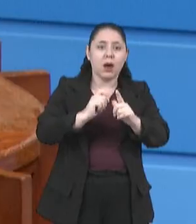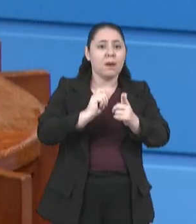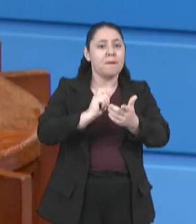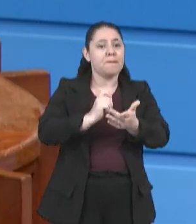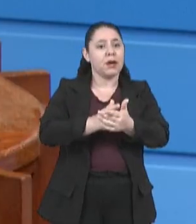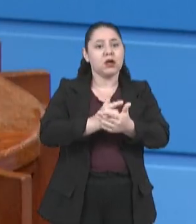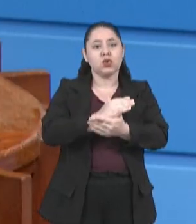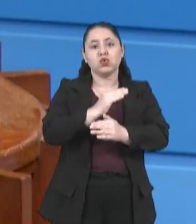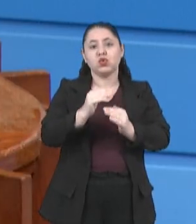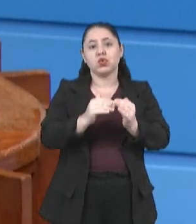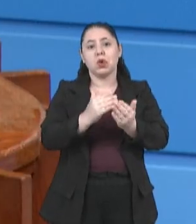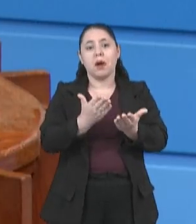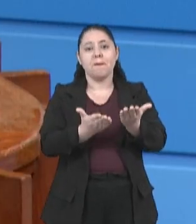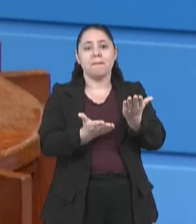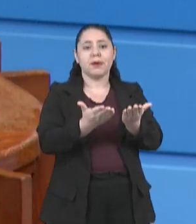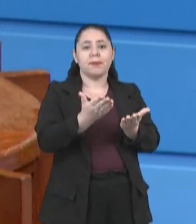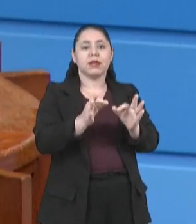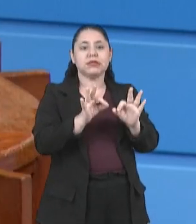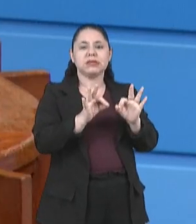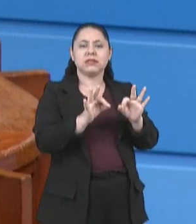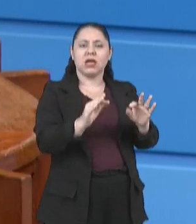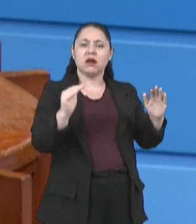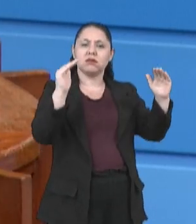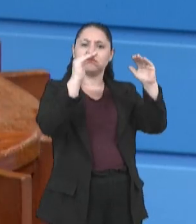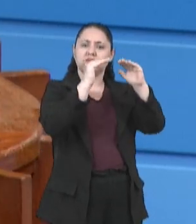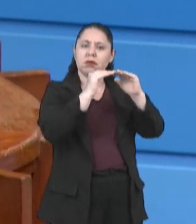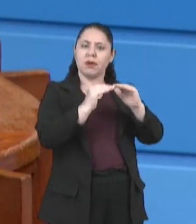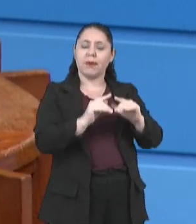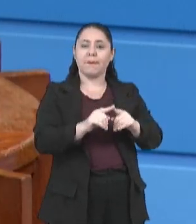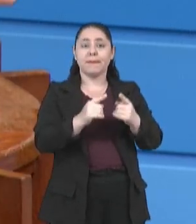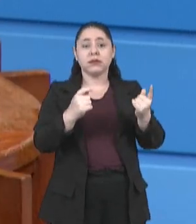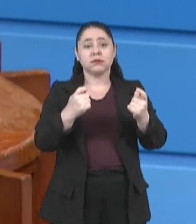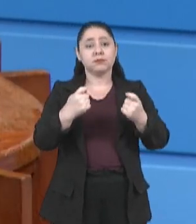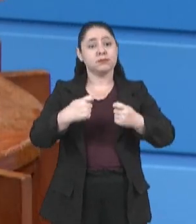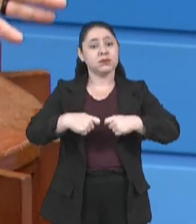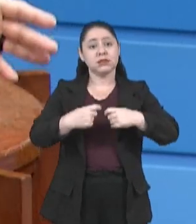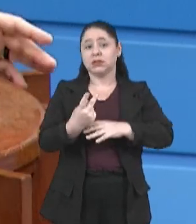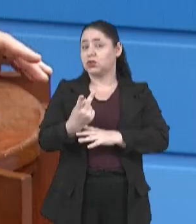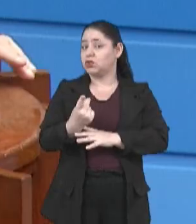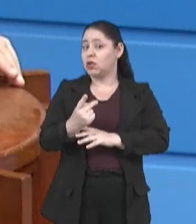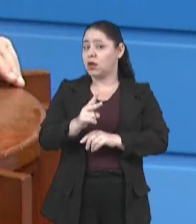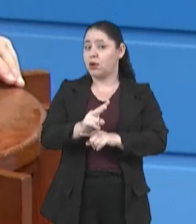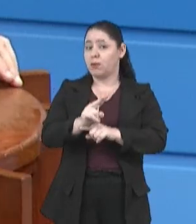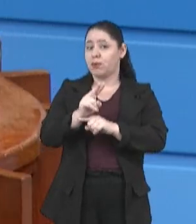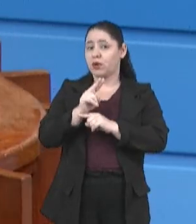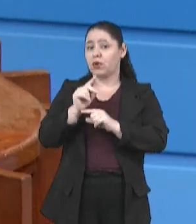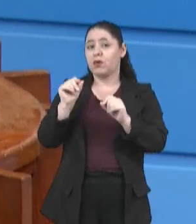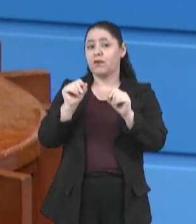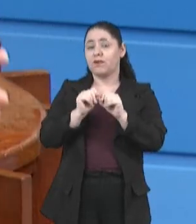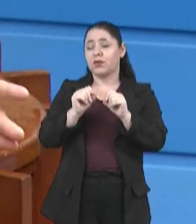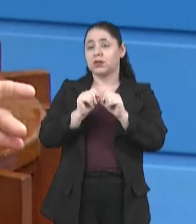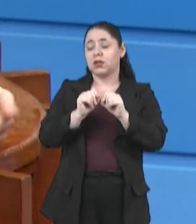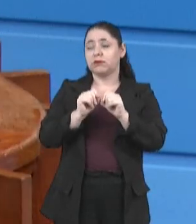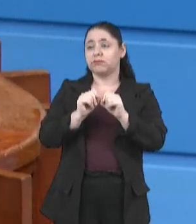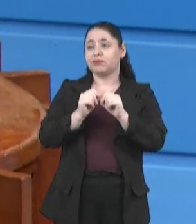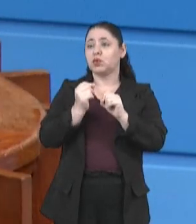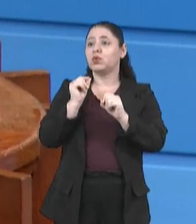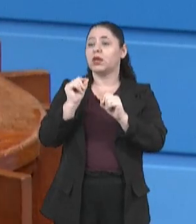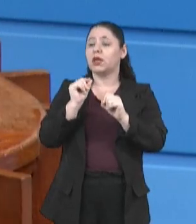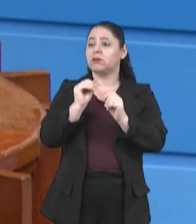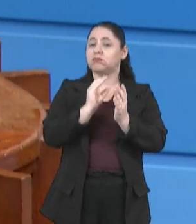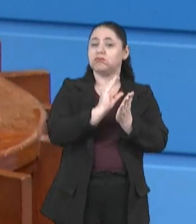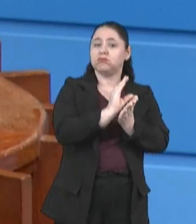dia, equilíbrio fiscal, né? Mas que ele precisa deste empréstimo para fazer